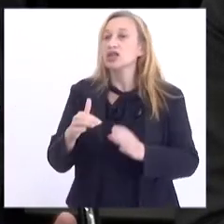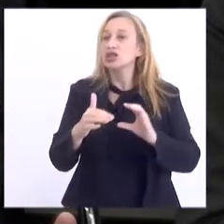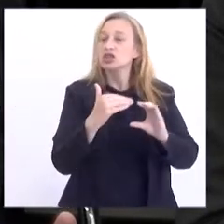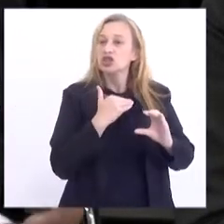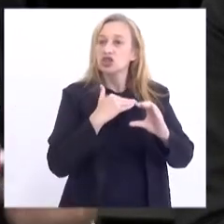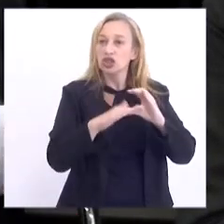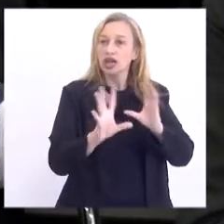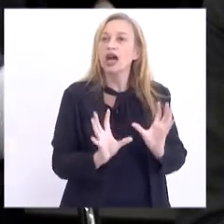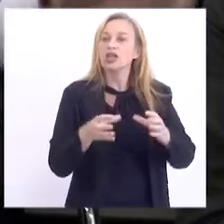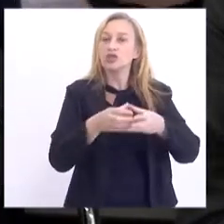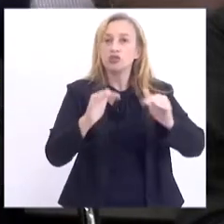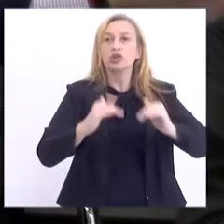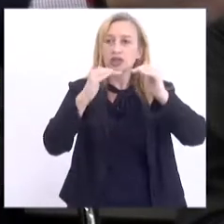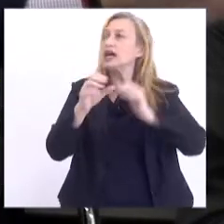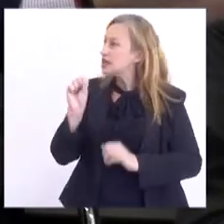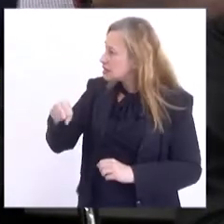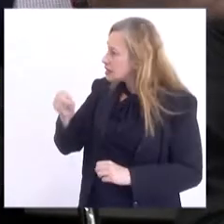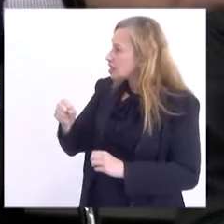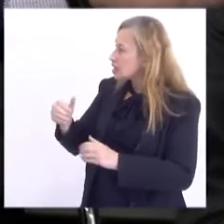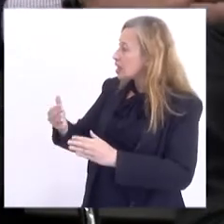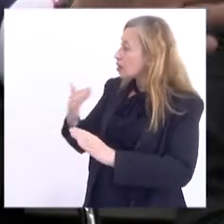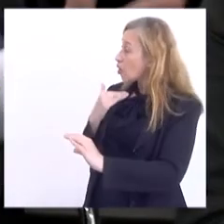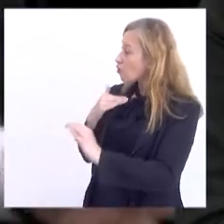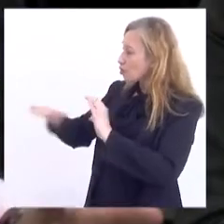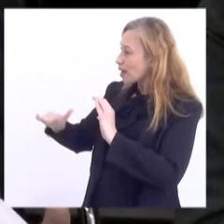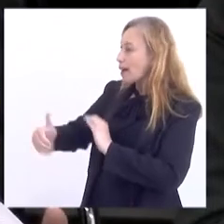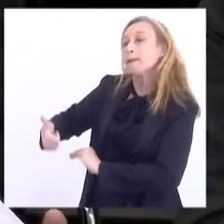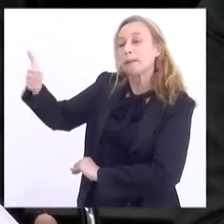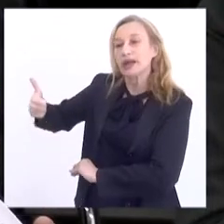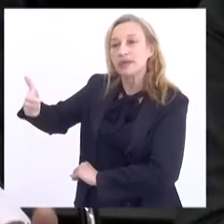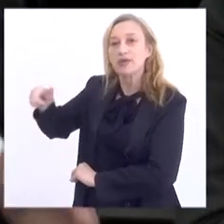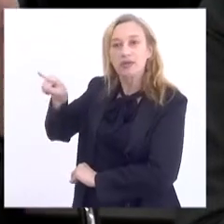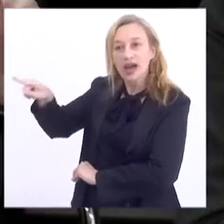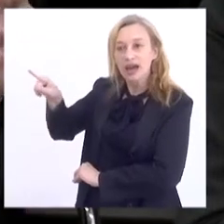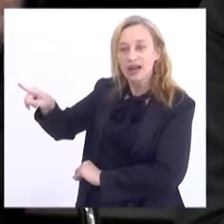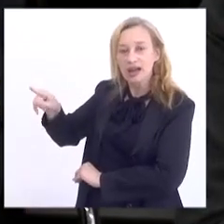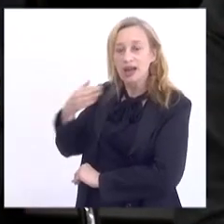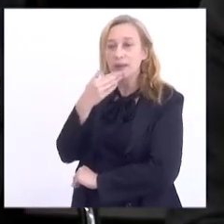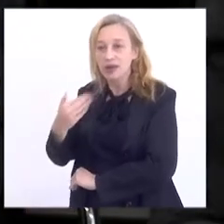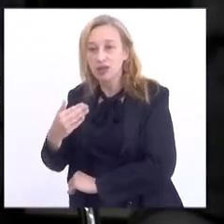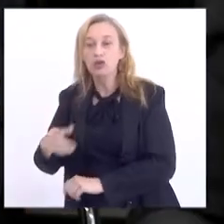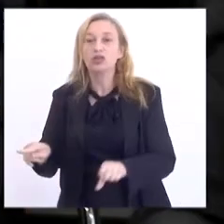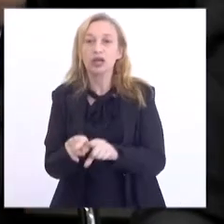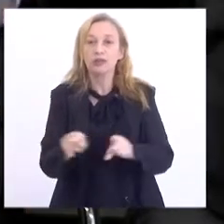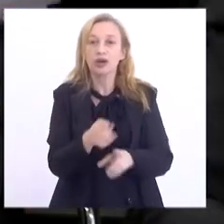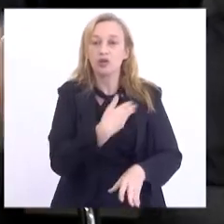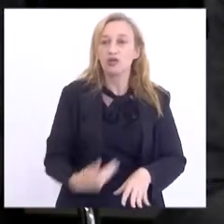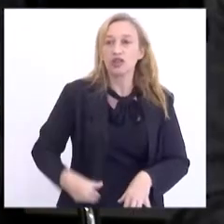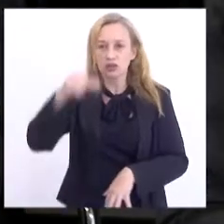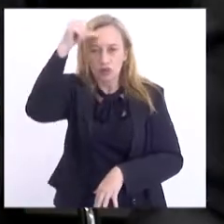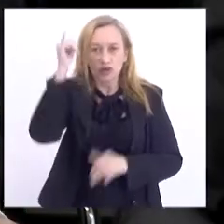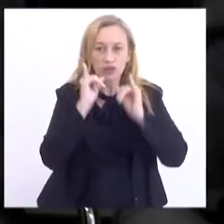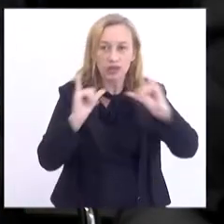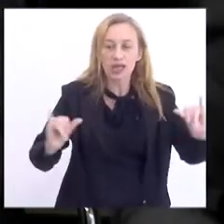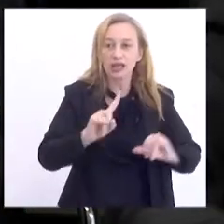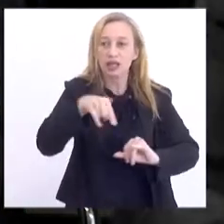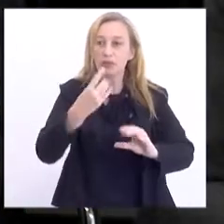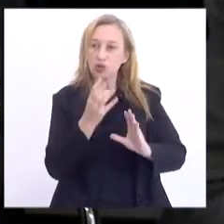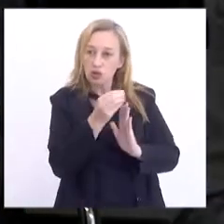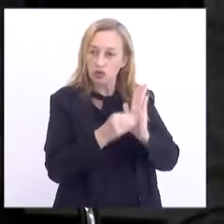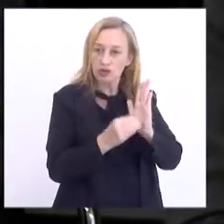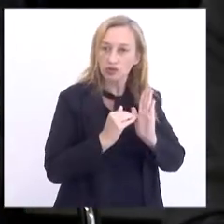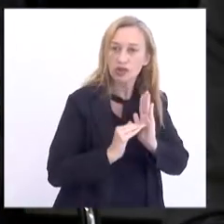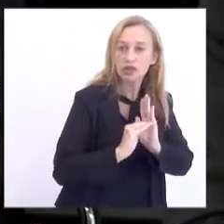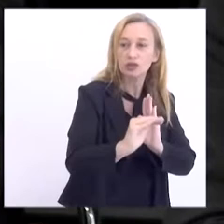chegar nessa não falasse eu vou dar entregar na mão para ela já que ela comentou aqui o governador vai não sair depois eu faço um ofício